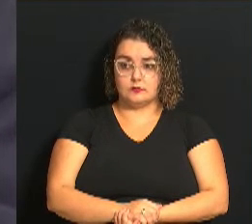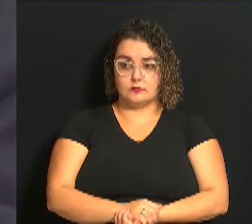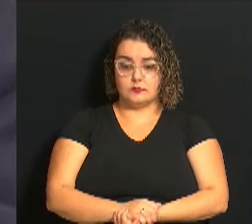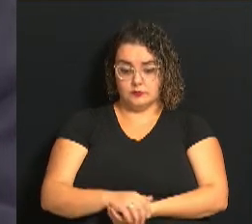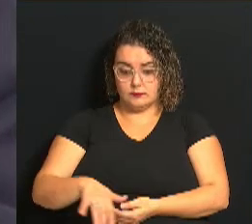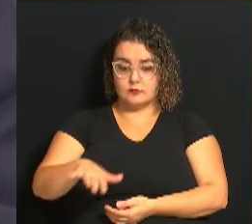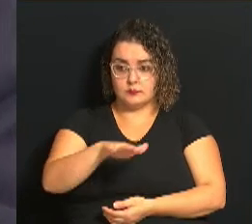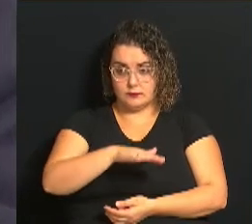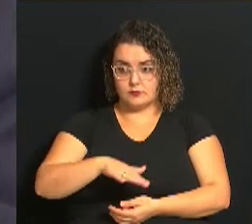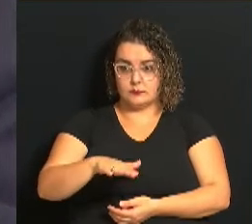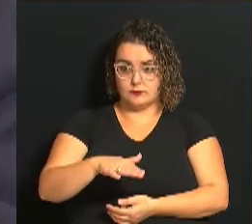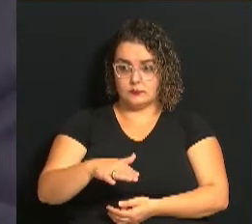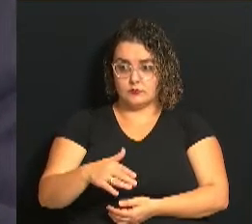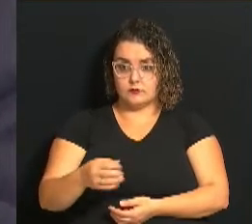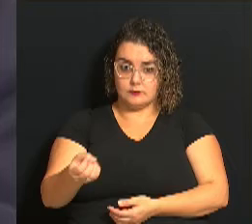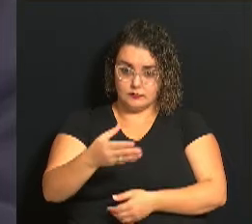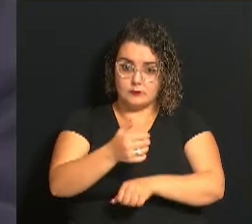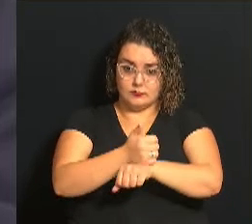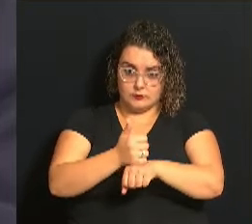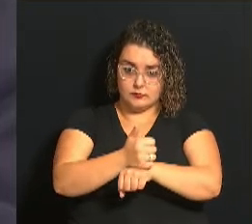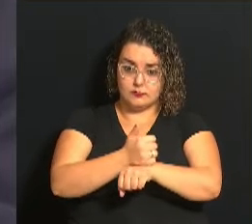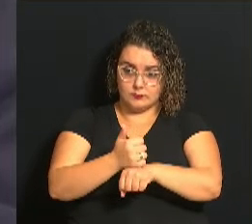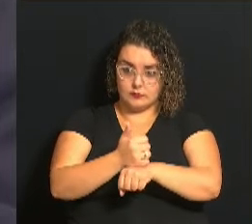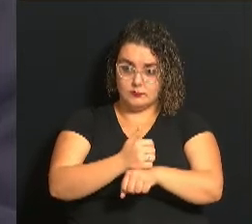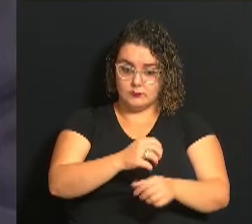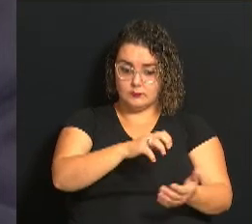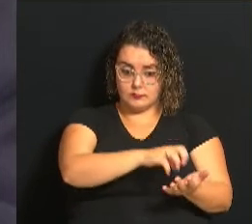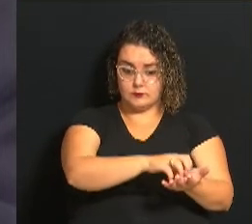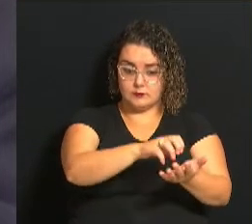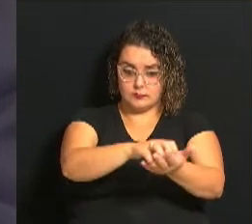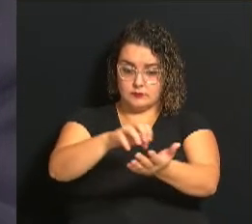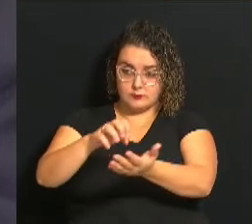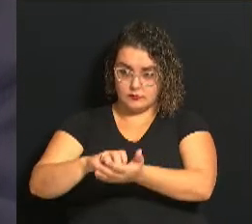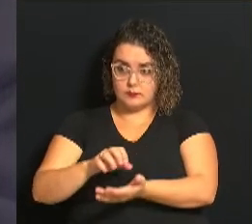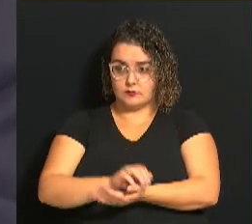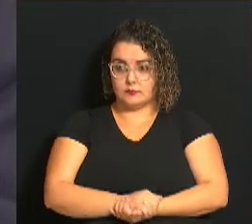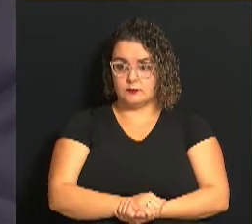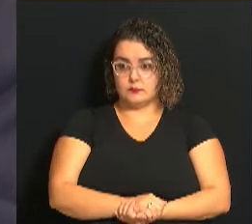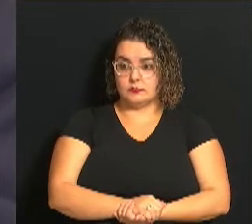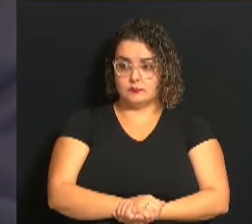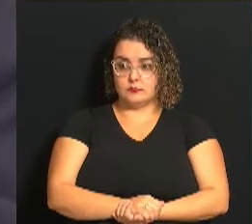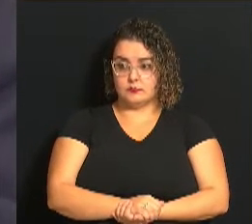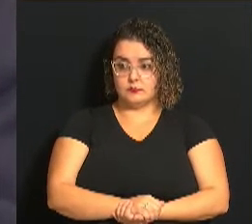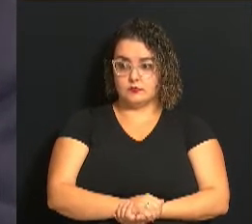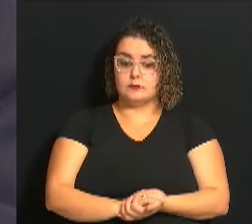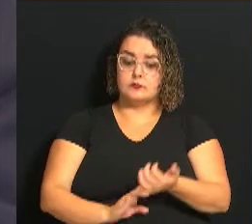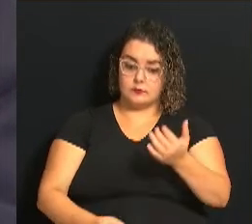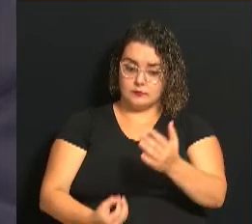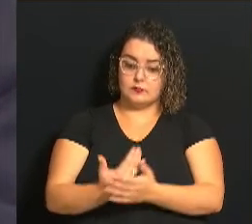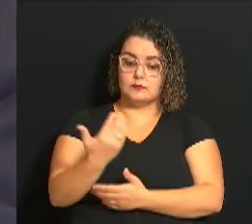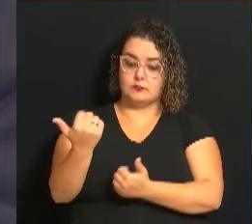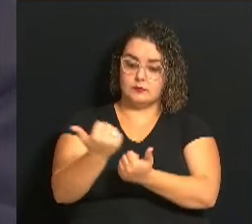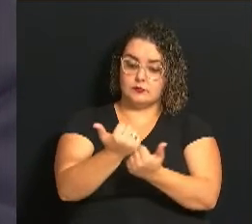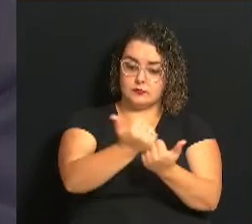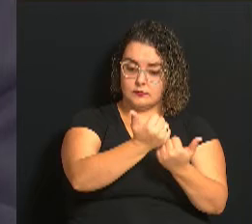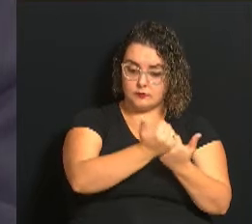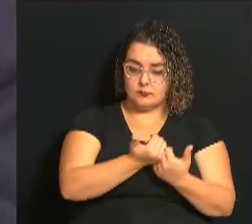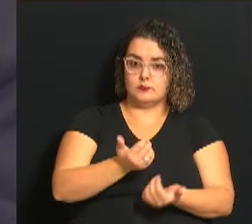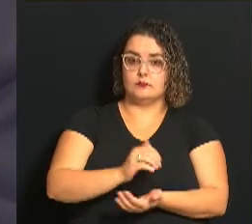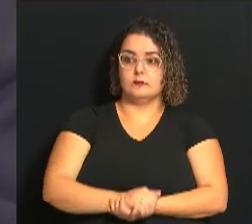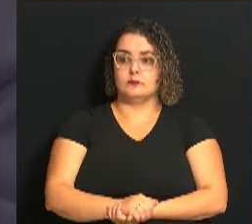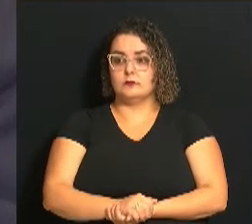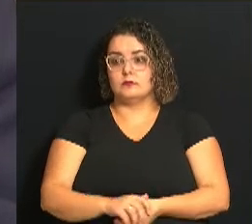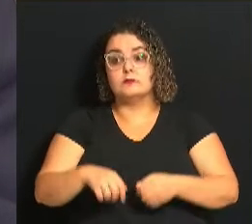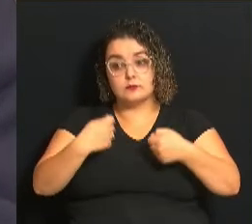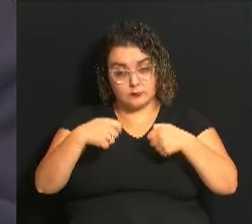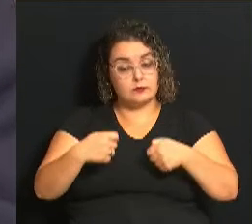novos profissionais para essas unidades. Então, você já cria esse número de cargos, prevendo o preenchimento do que você precisa